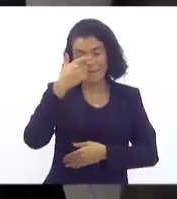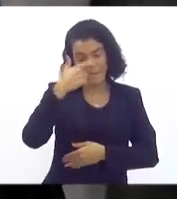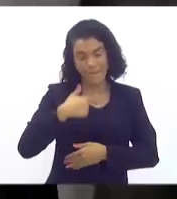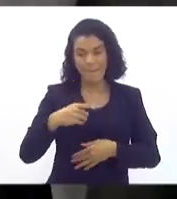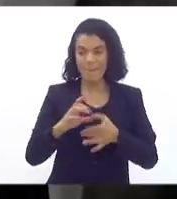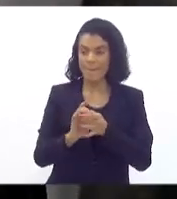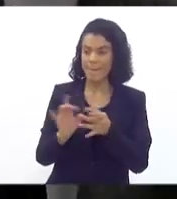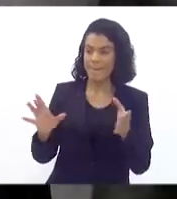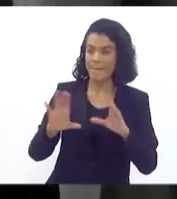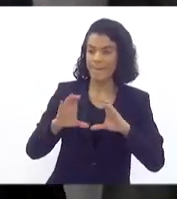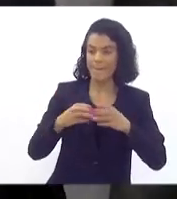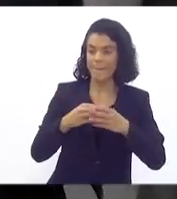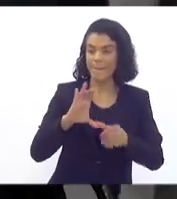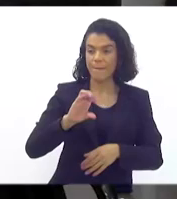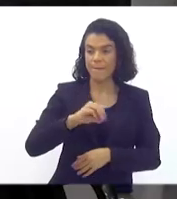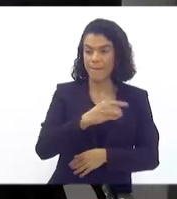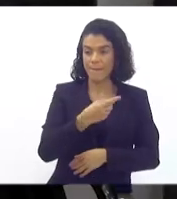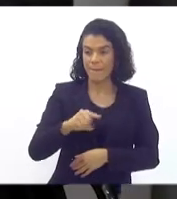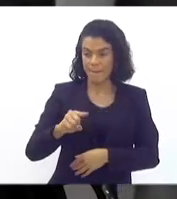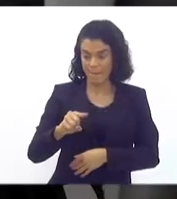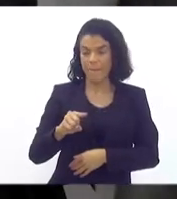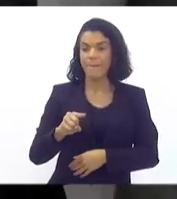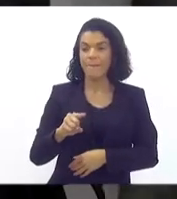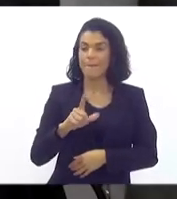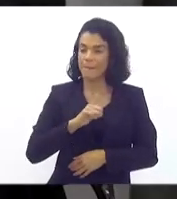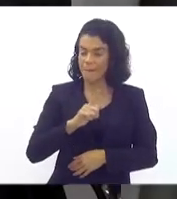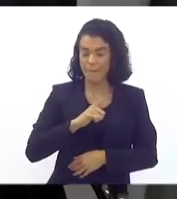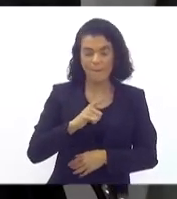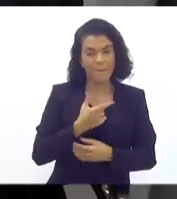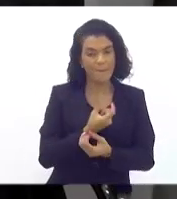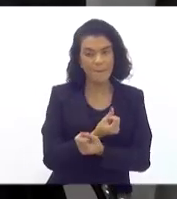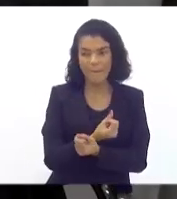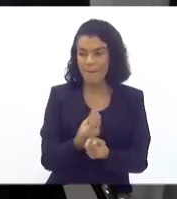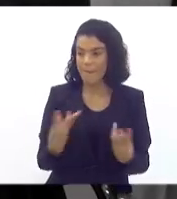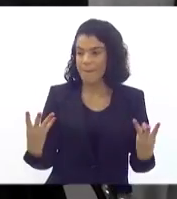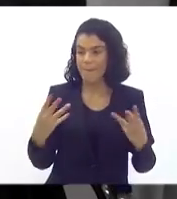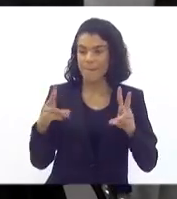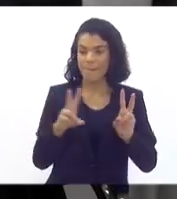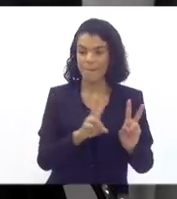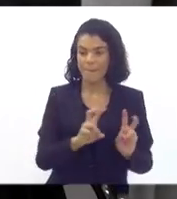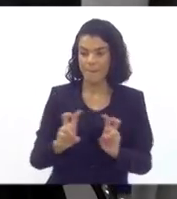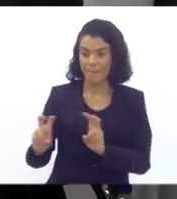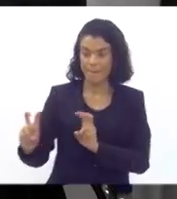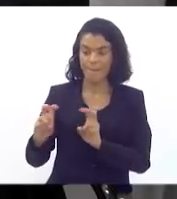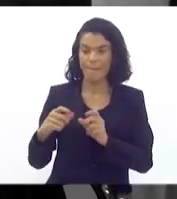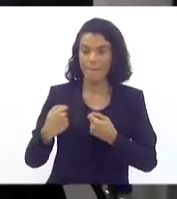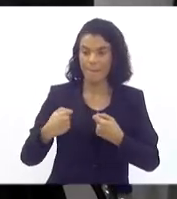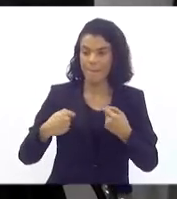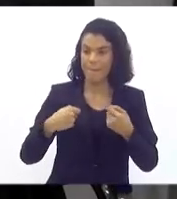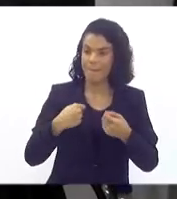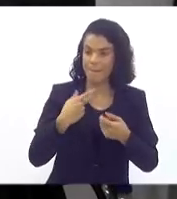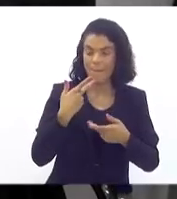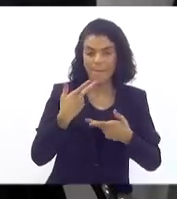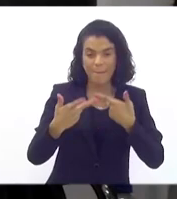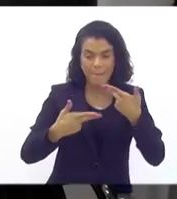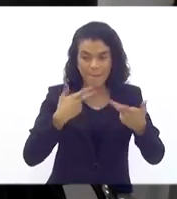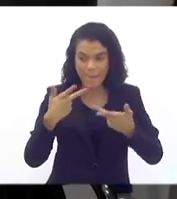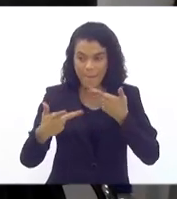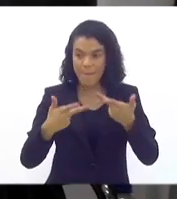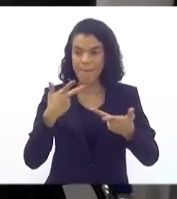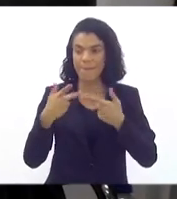à disposição dessa condição Eu acho que temos temos muito que tratar acho que tem questões que a gente precisa é trazer